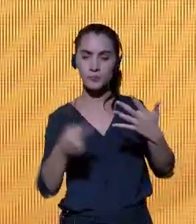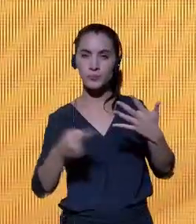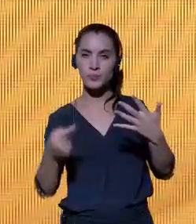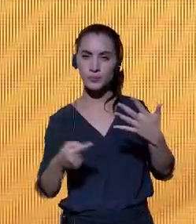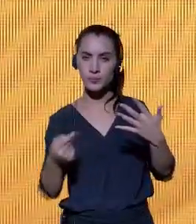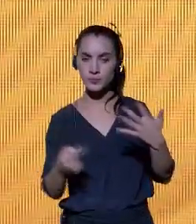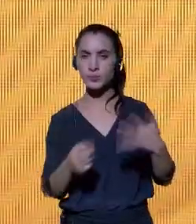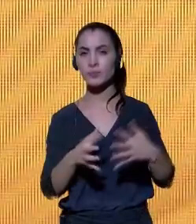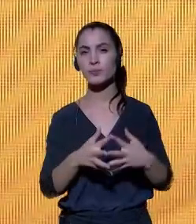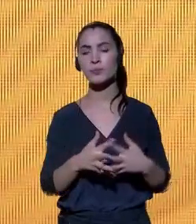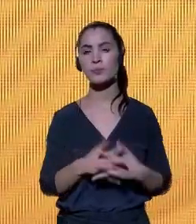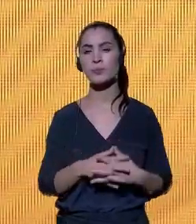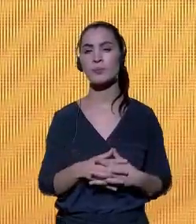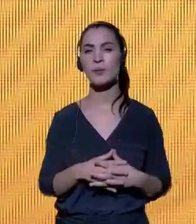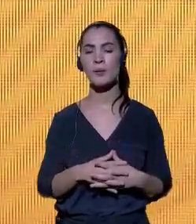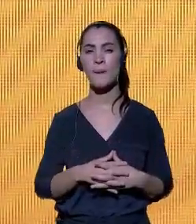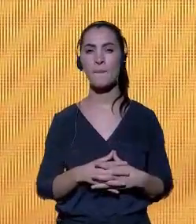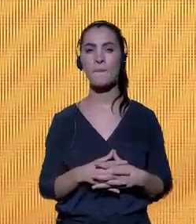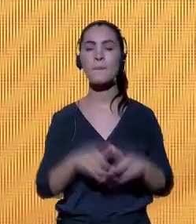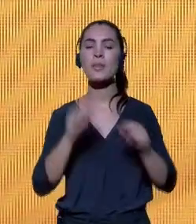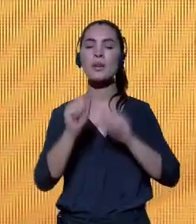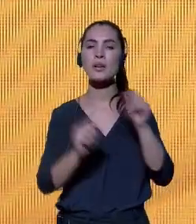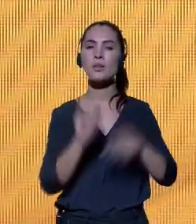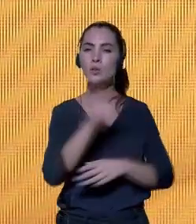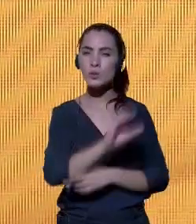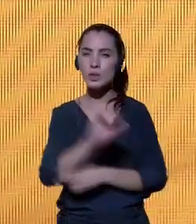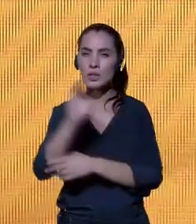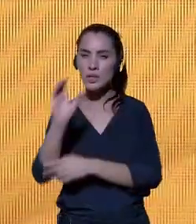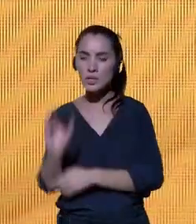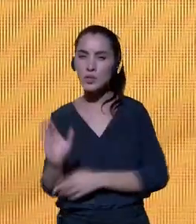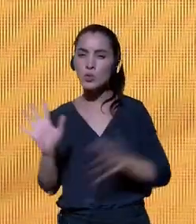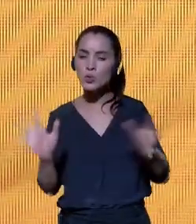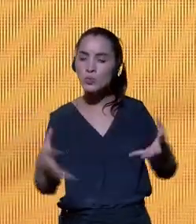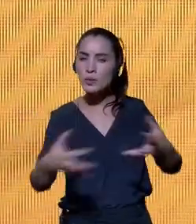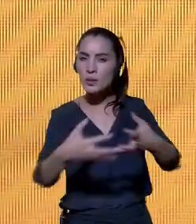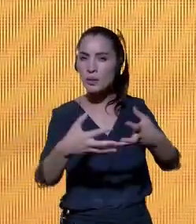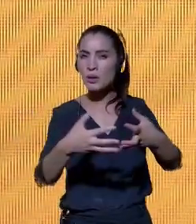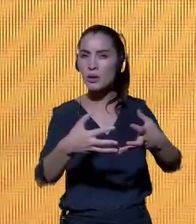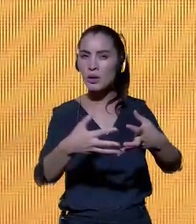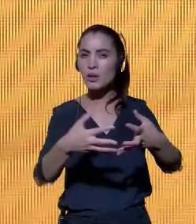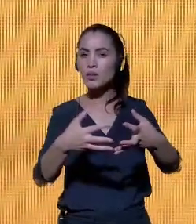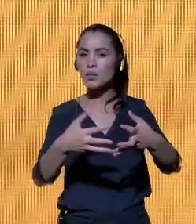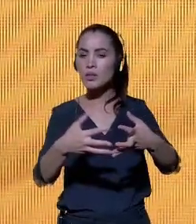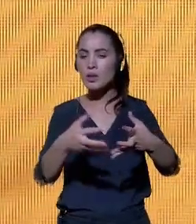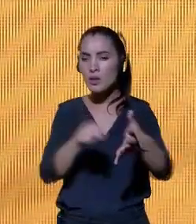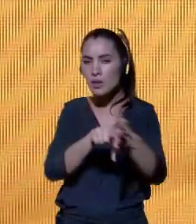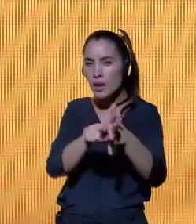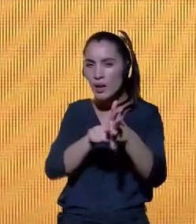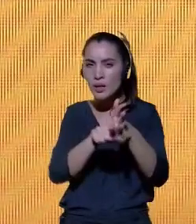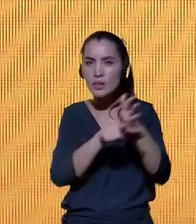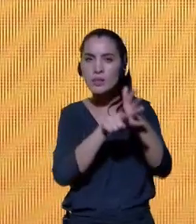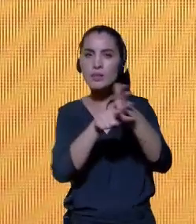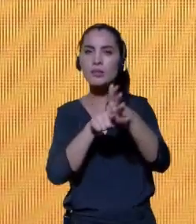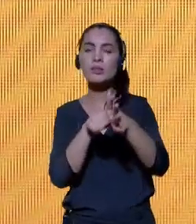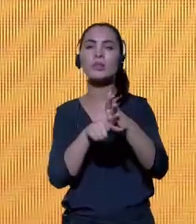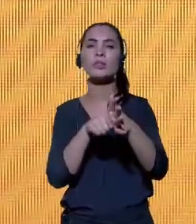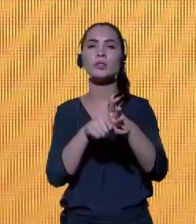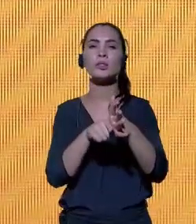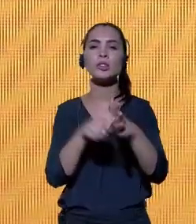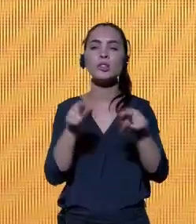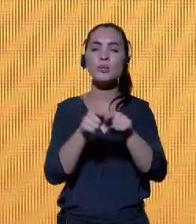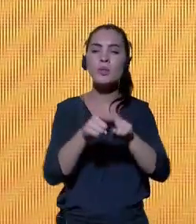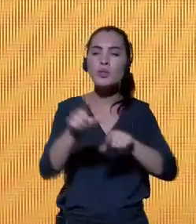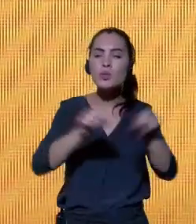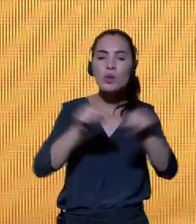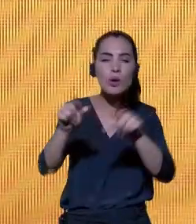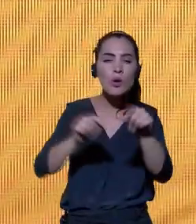é a coordenação, o comitê que analisa e